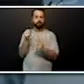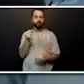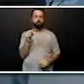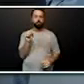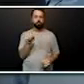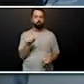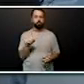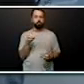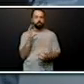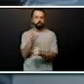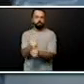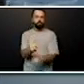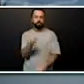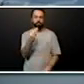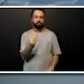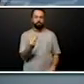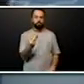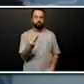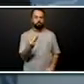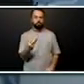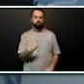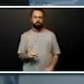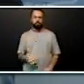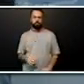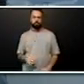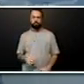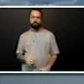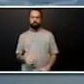3. Ó,